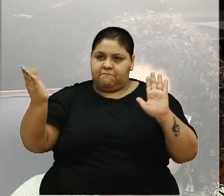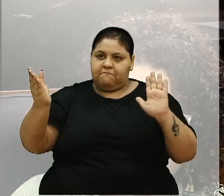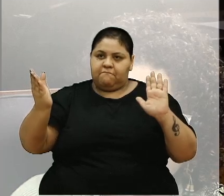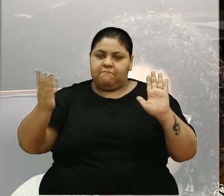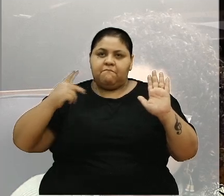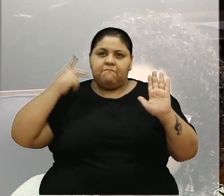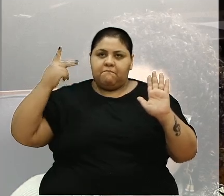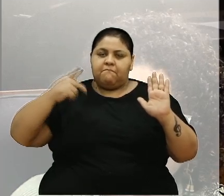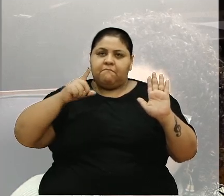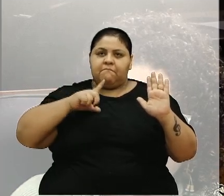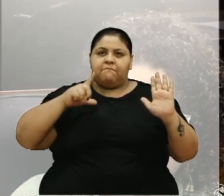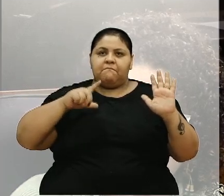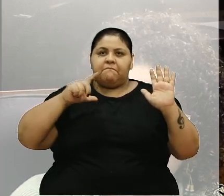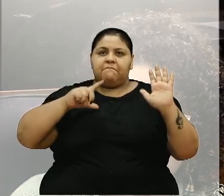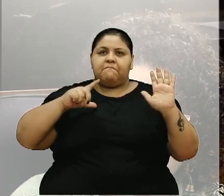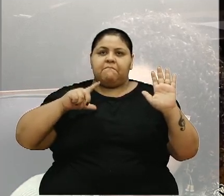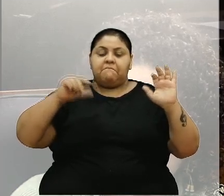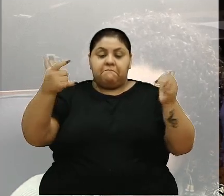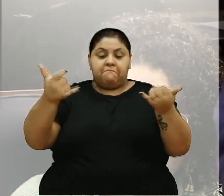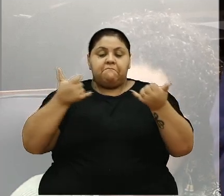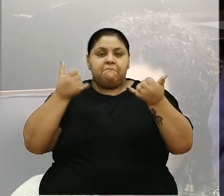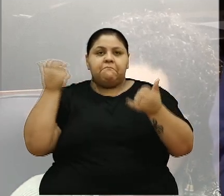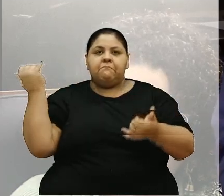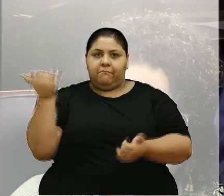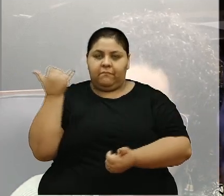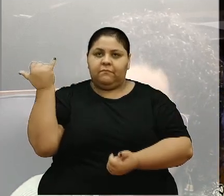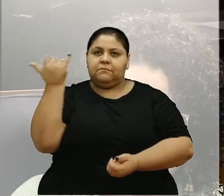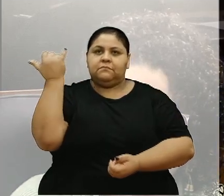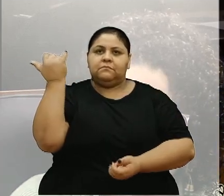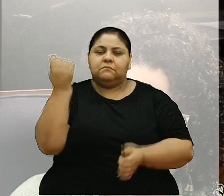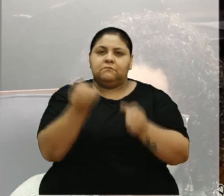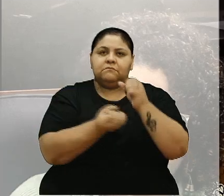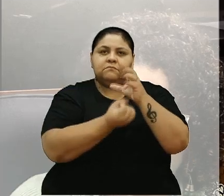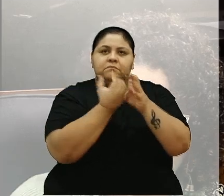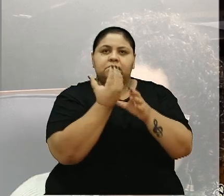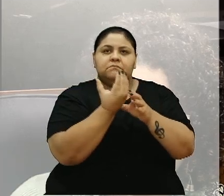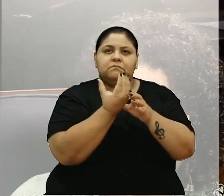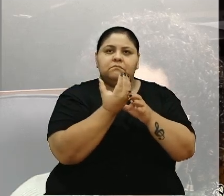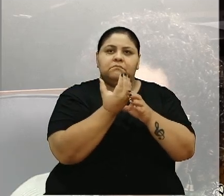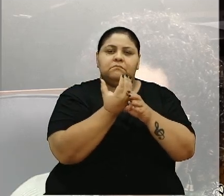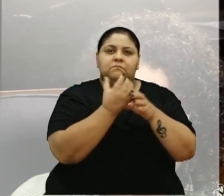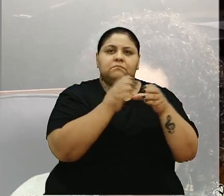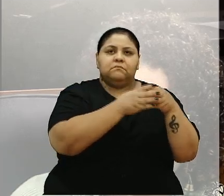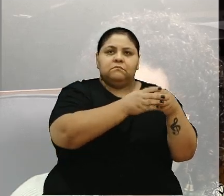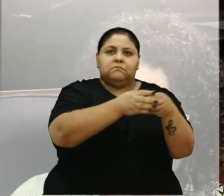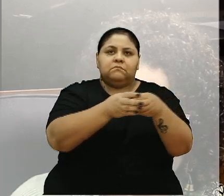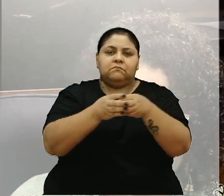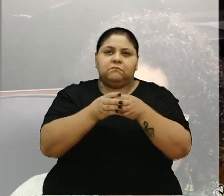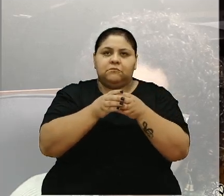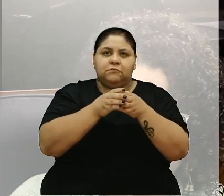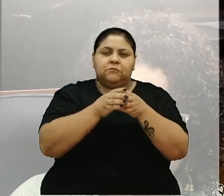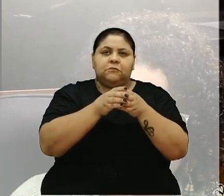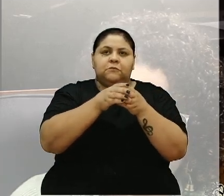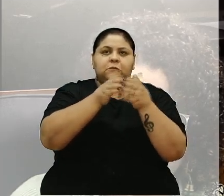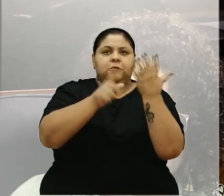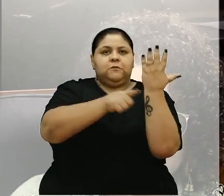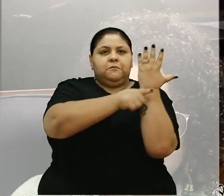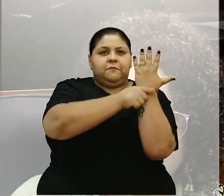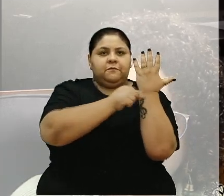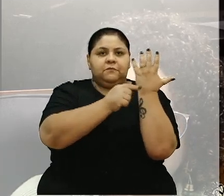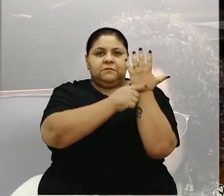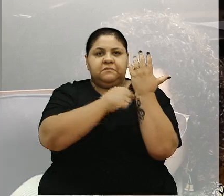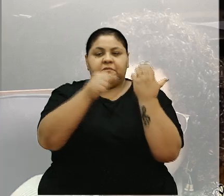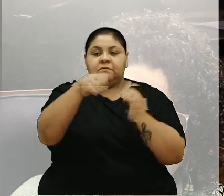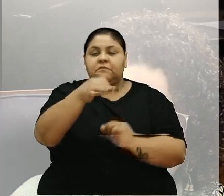Nós tivemos uma notícia muito importante, que é a criação de um campus da Universidade Federal do Rio Grande do Sul na nossa